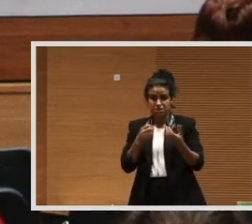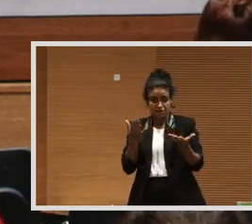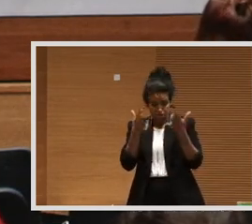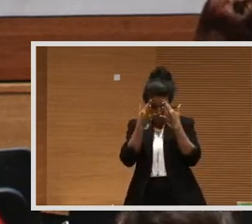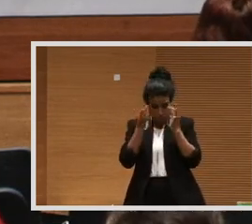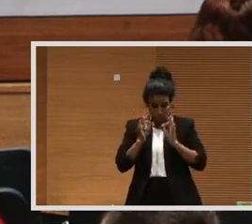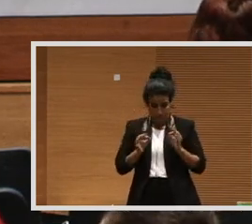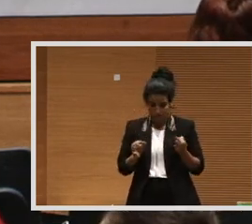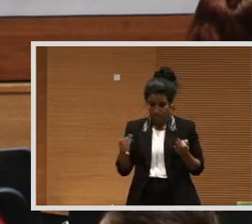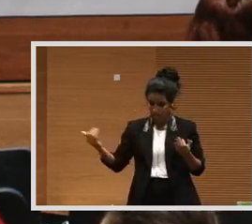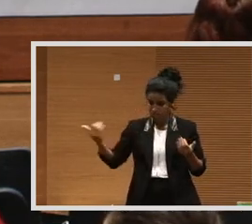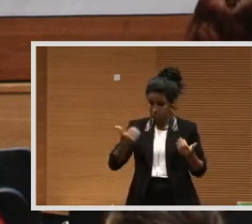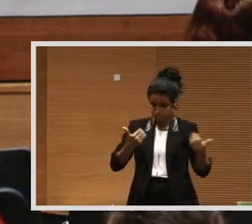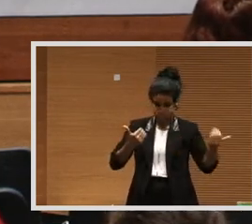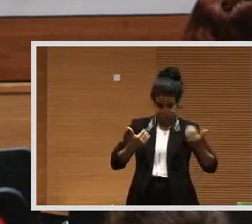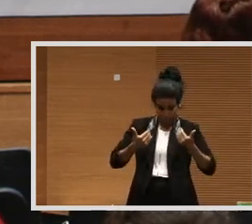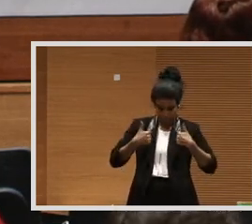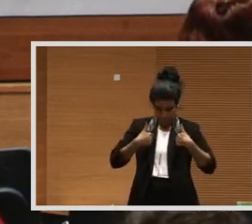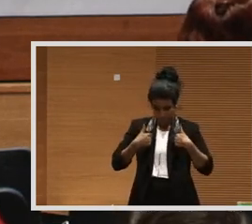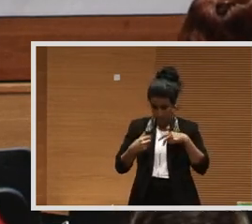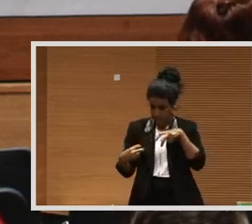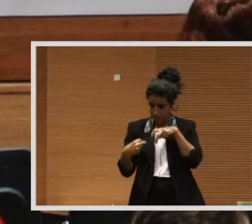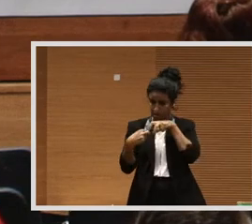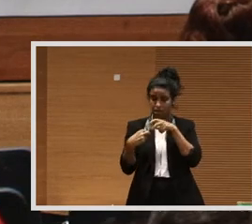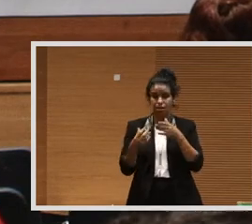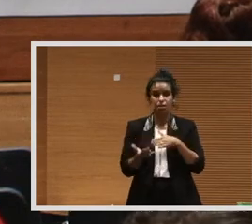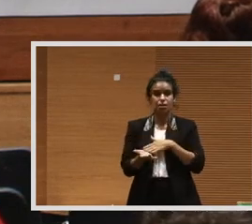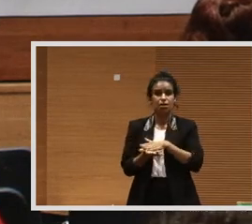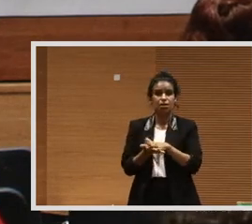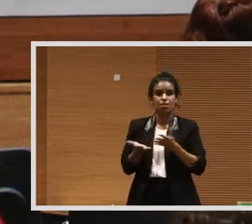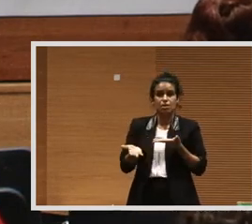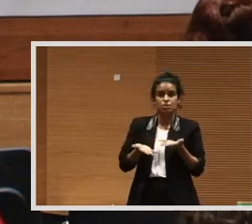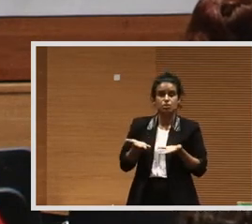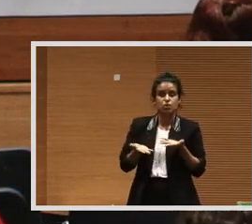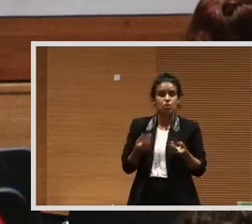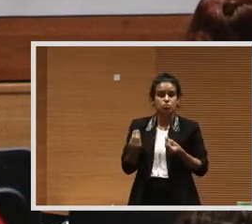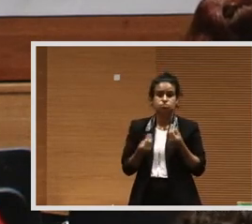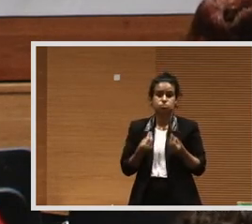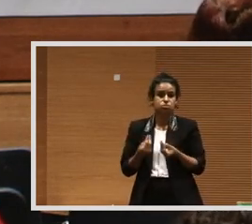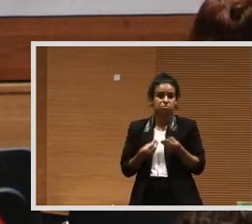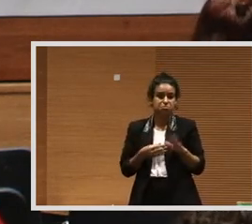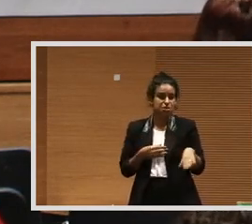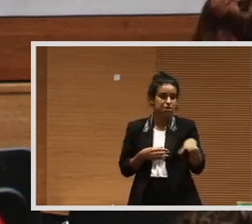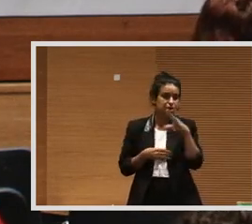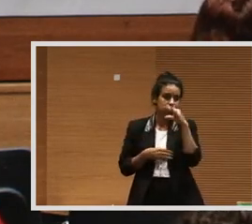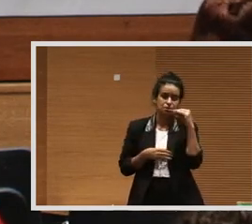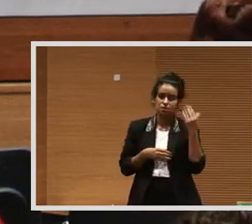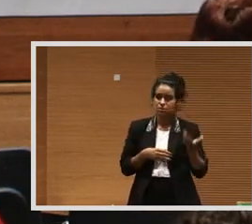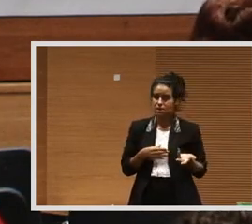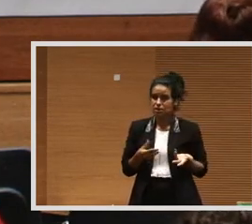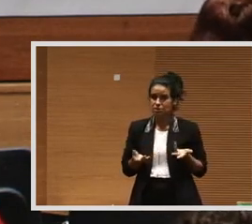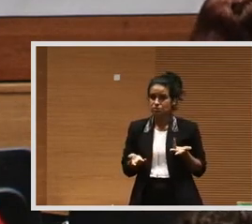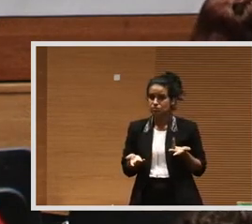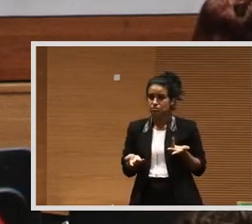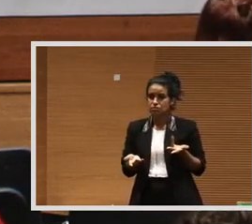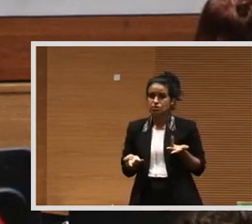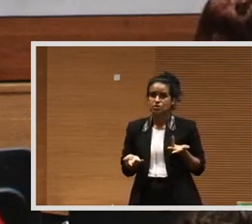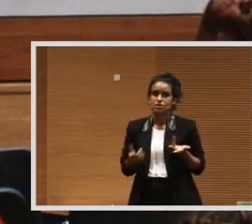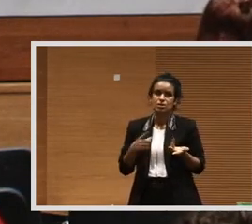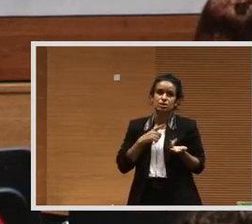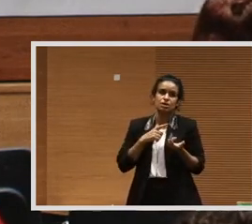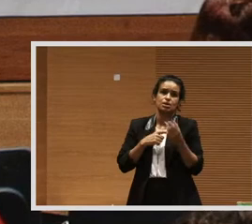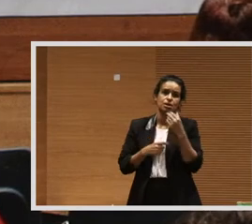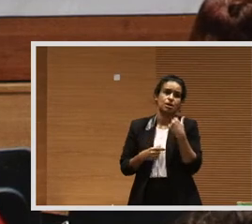para receber essas pessoas. Porque também, como é que uma criança ou um adolescente tem jovens que vão a